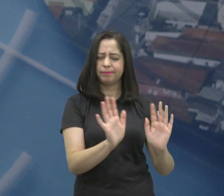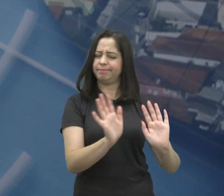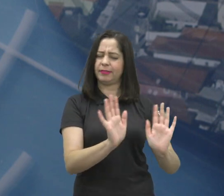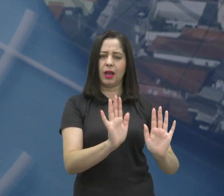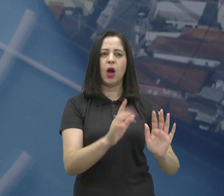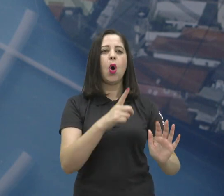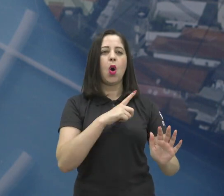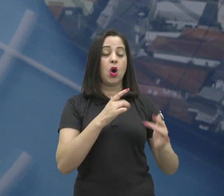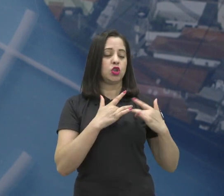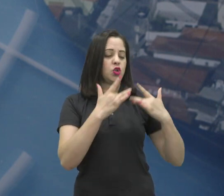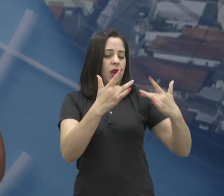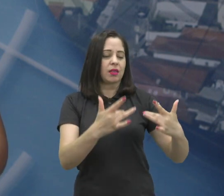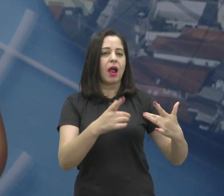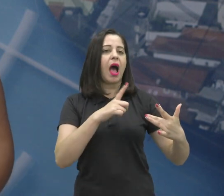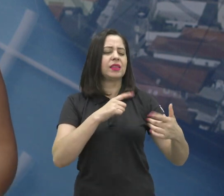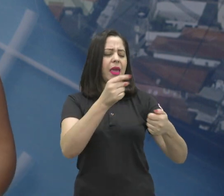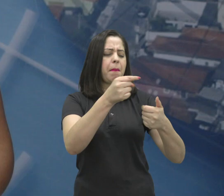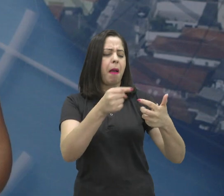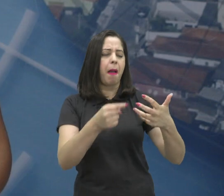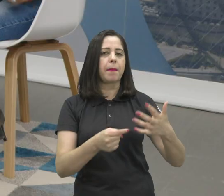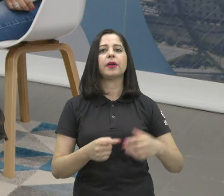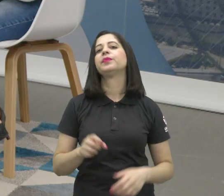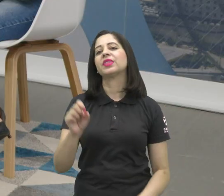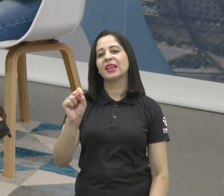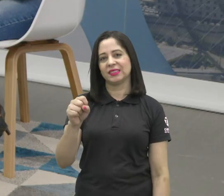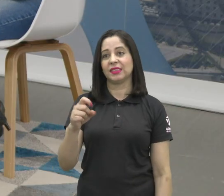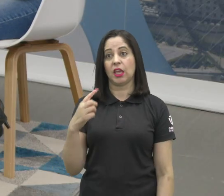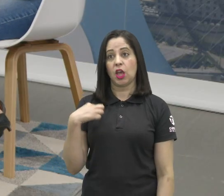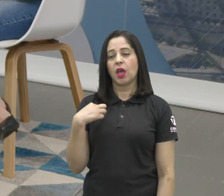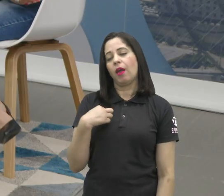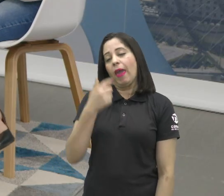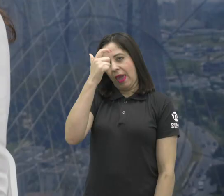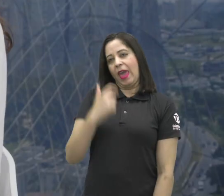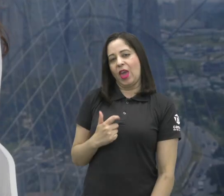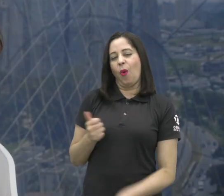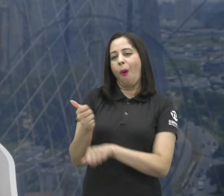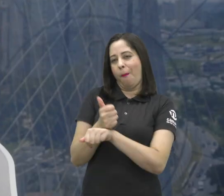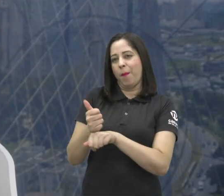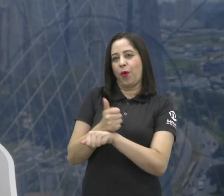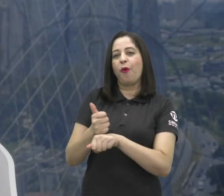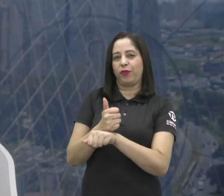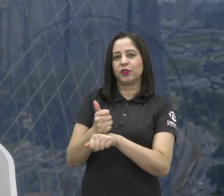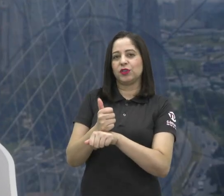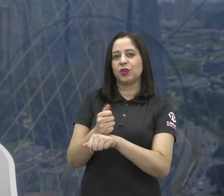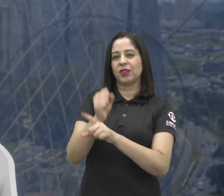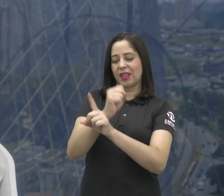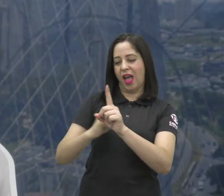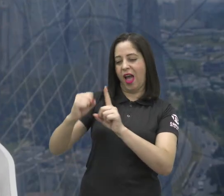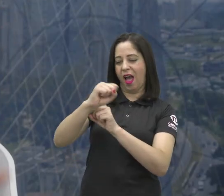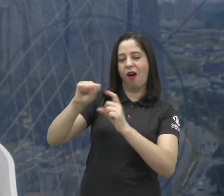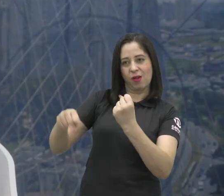são muitas coisas envolvidas, Sim, nós, enquanto assistentes sociais, sonhamos, com um mundo onde a gente